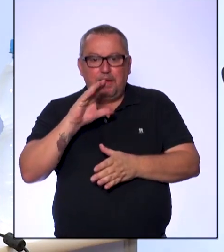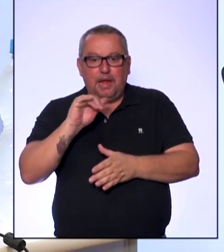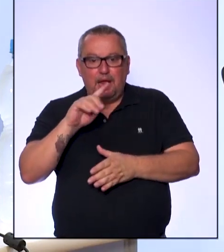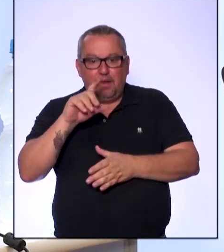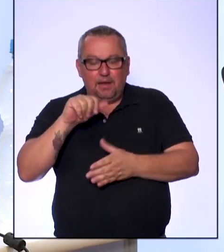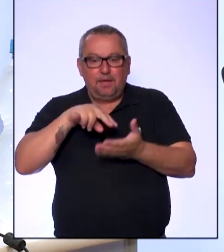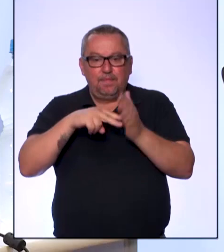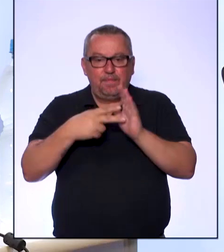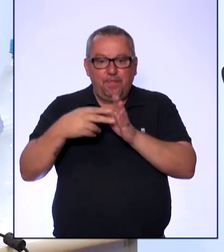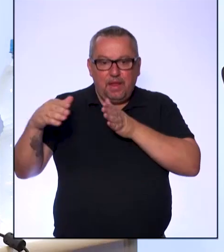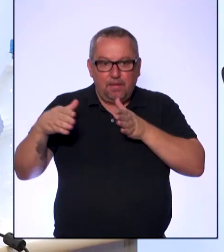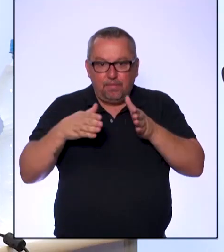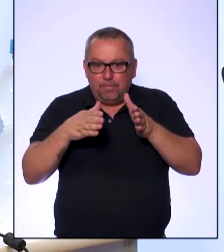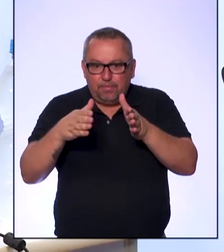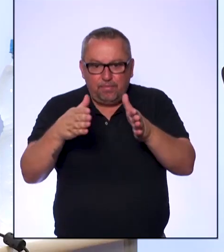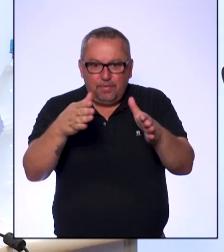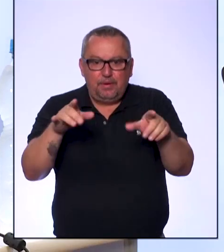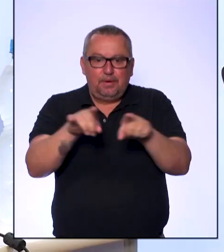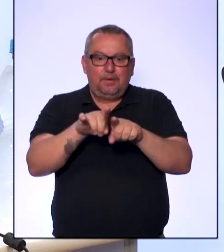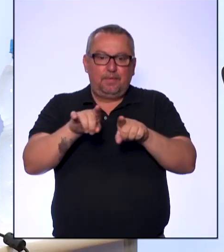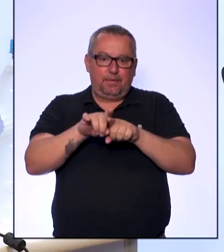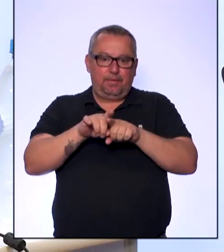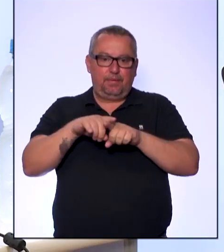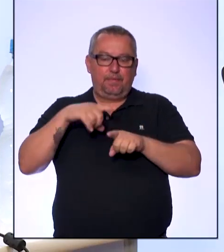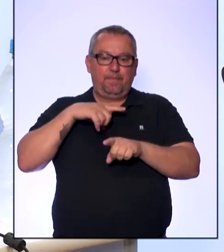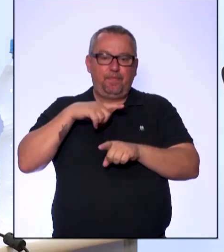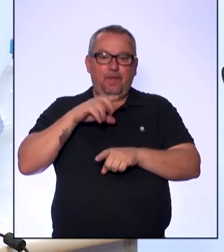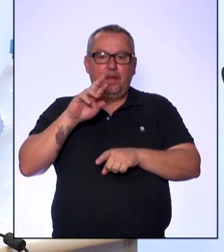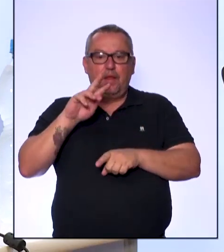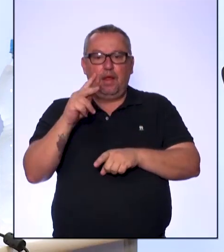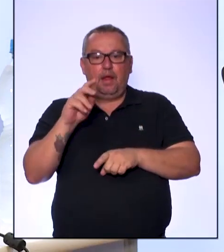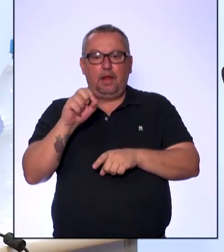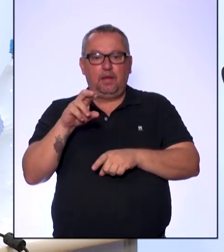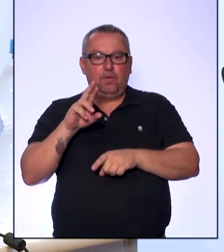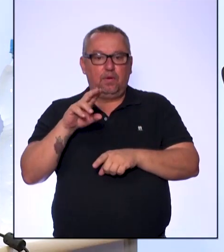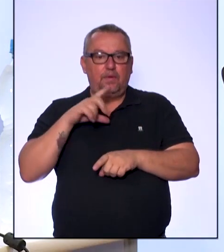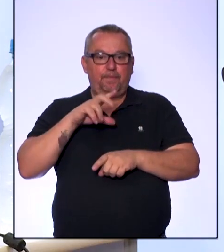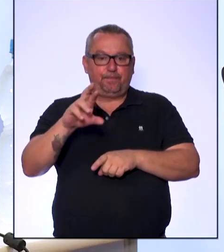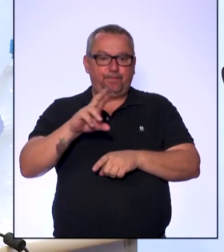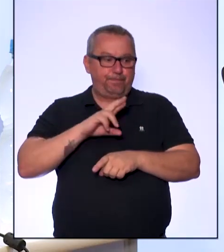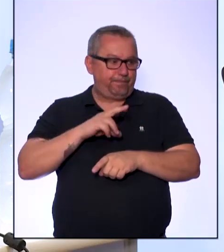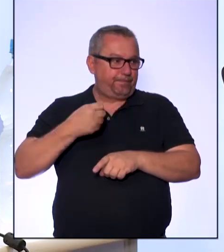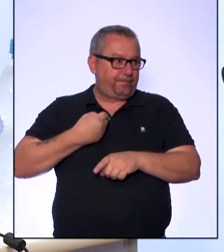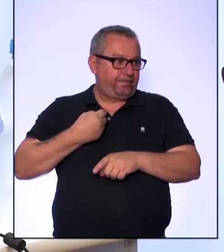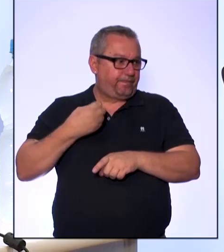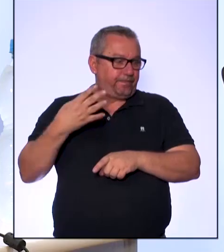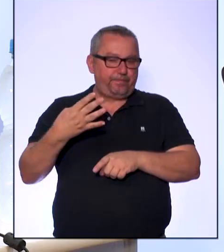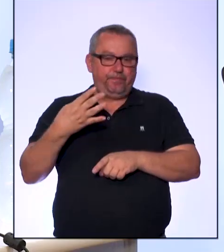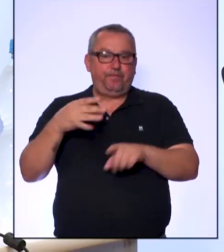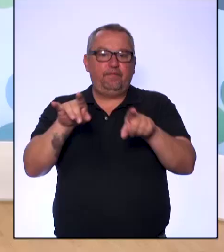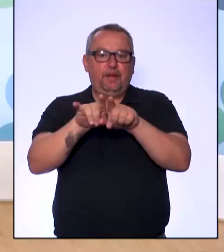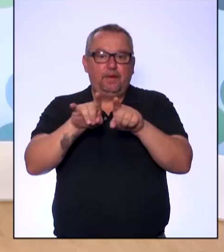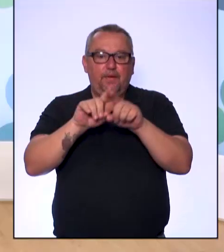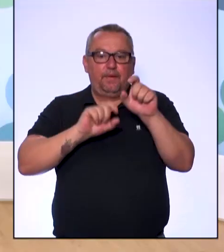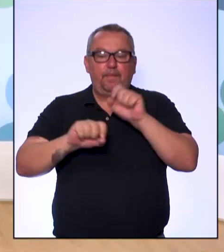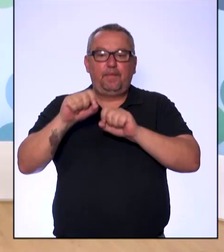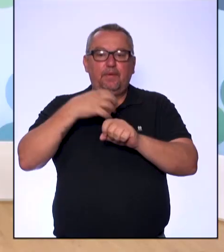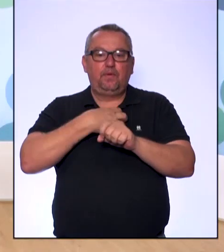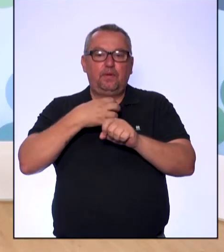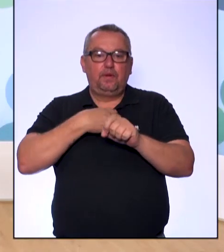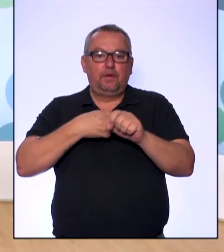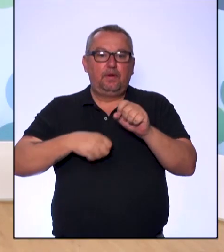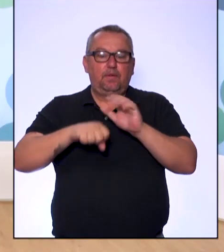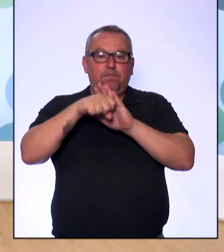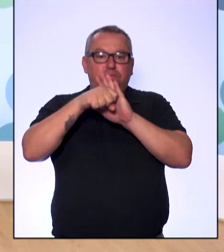dizer. E o Heitor ainda está respondendo aqui na questão 4, estamos aguardando. Pra gente. Mas em sentido figurado, quando